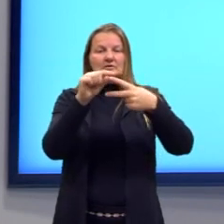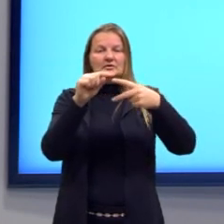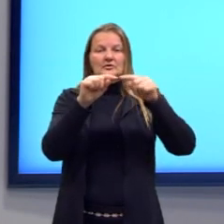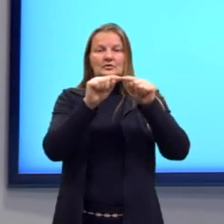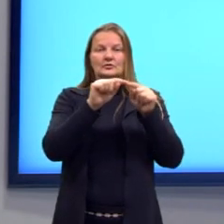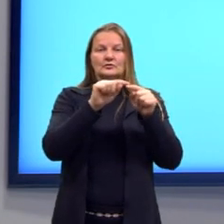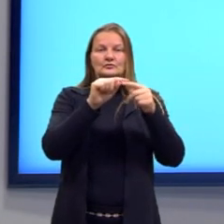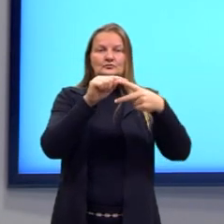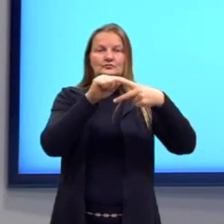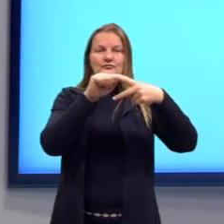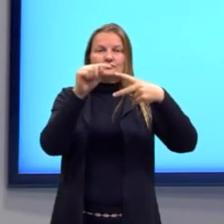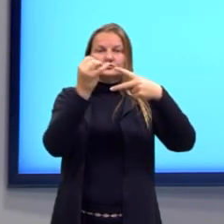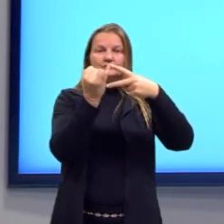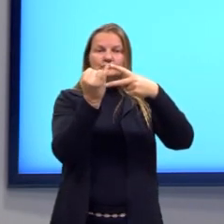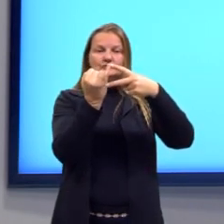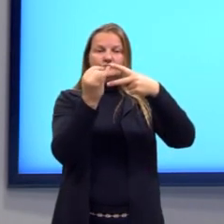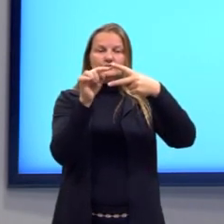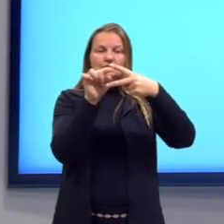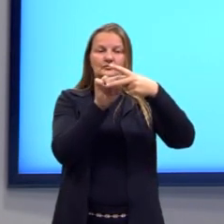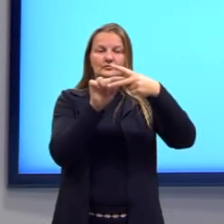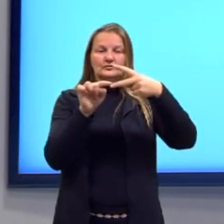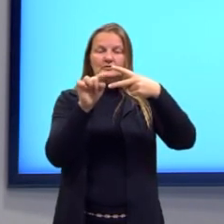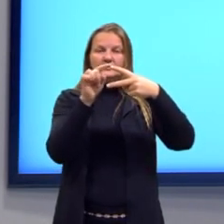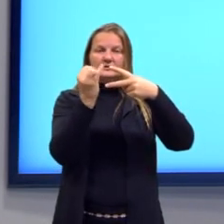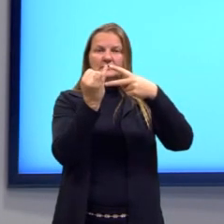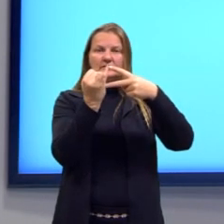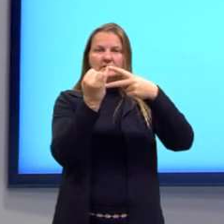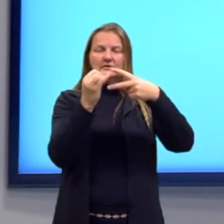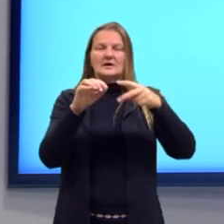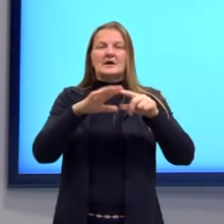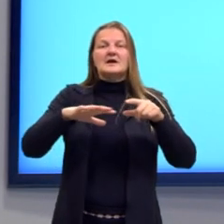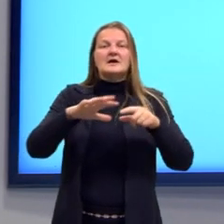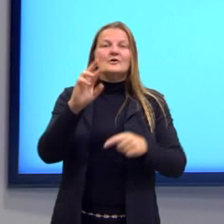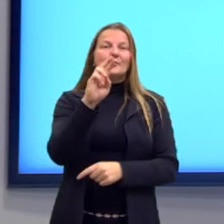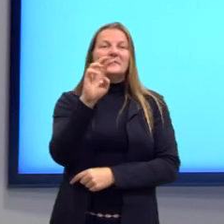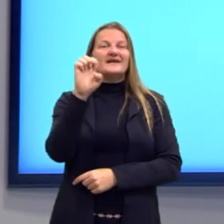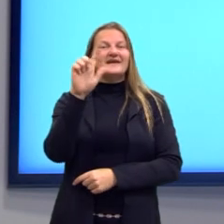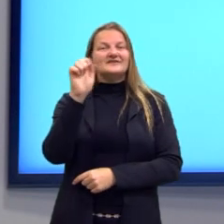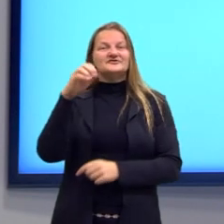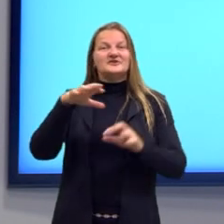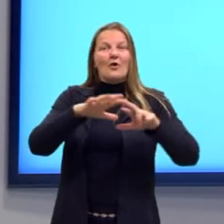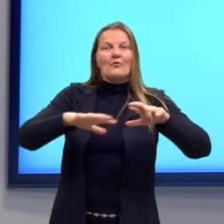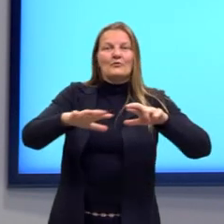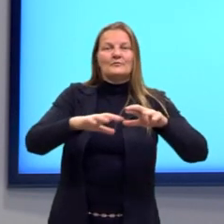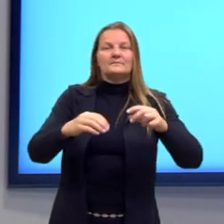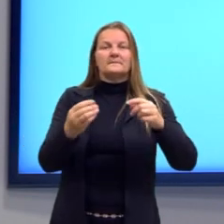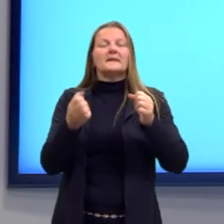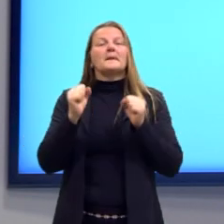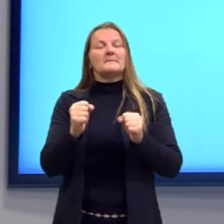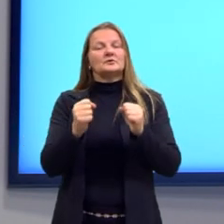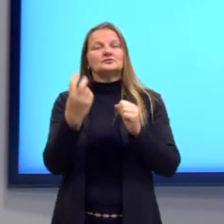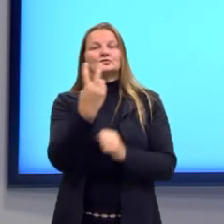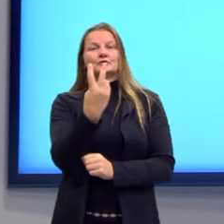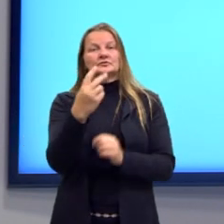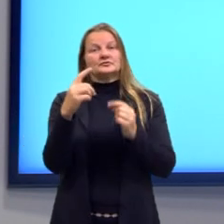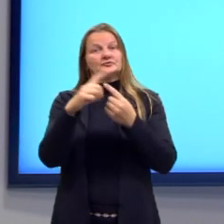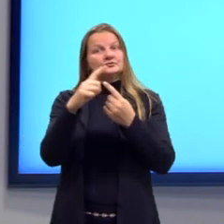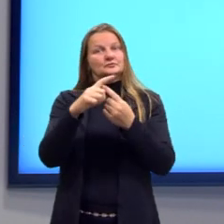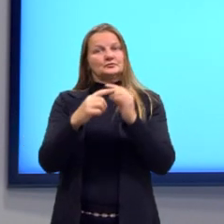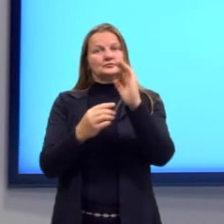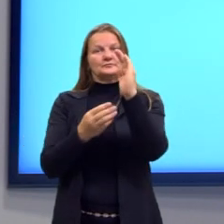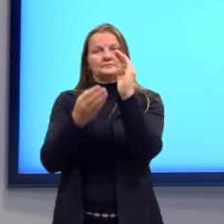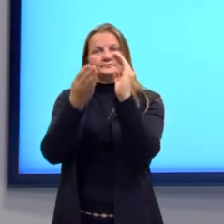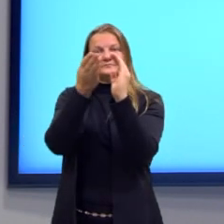chamada então região poligonal essa região ela pode ser convexa ou côncava